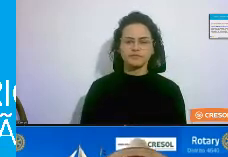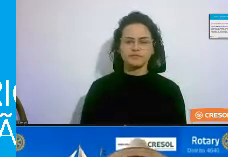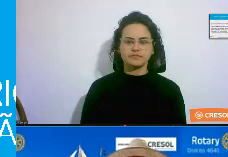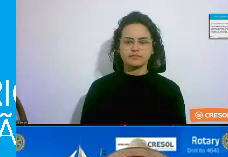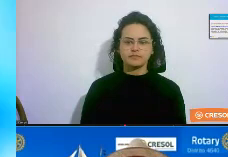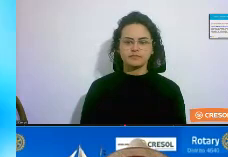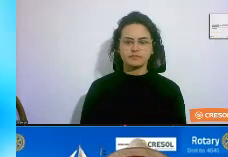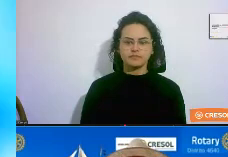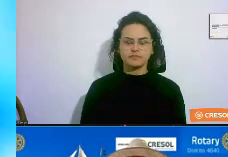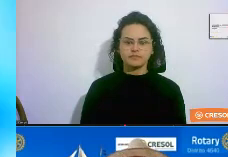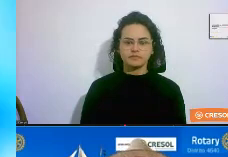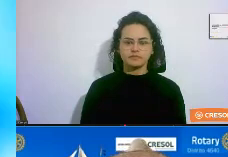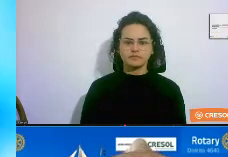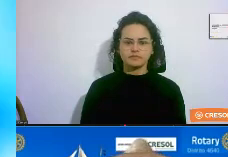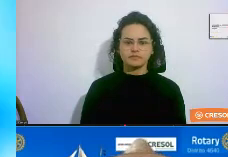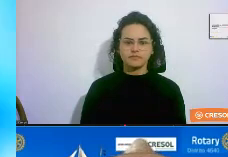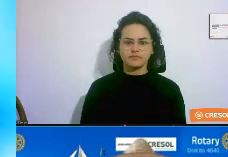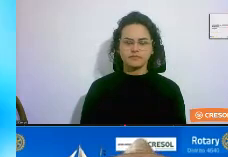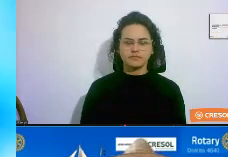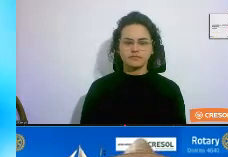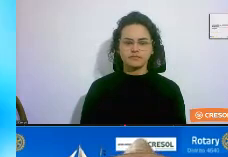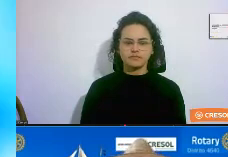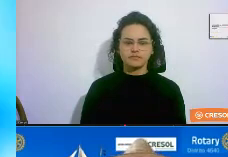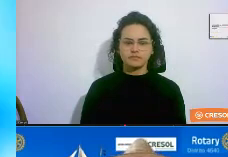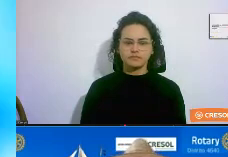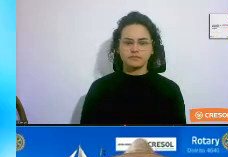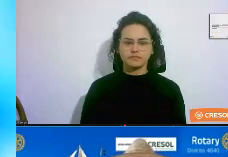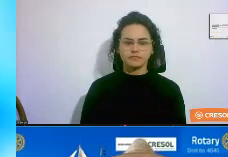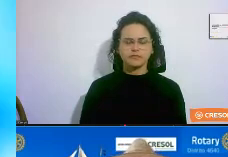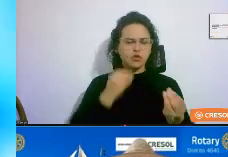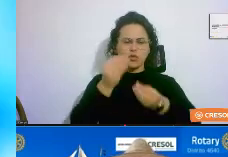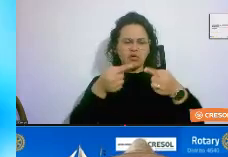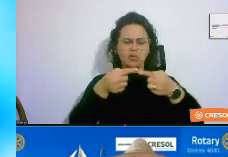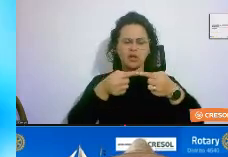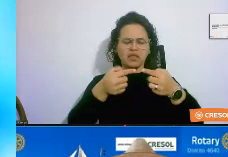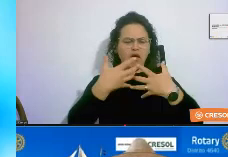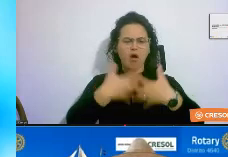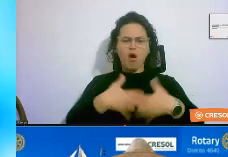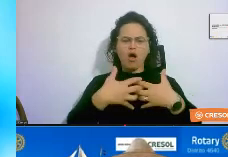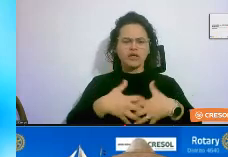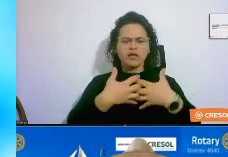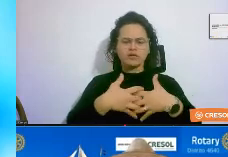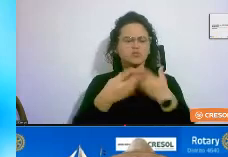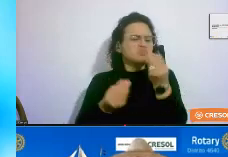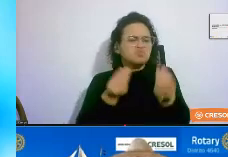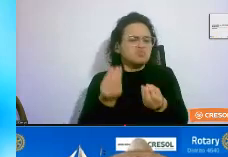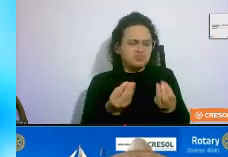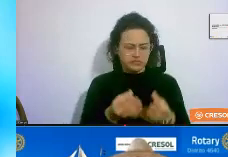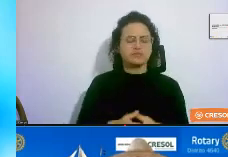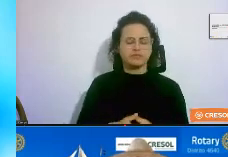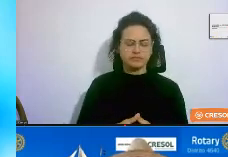Vamos mudar a página para outra, que seria aplicação da curva ABC no Rotary, por que não aplicarmos